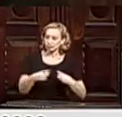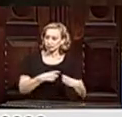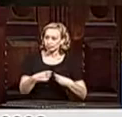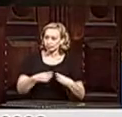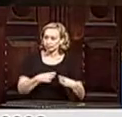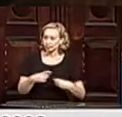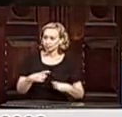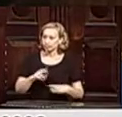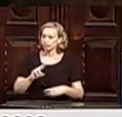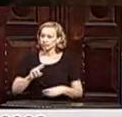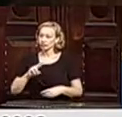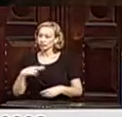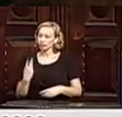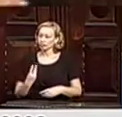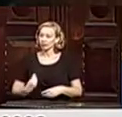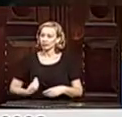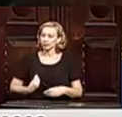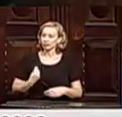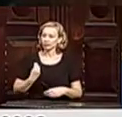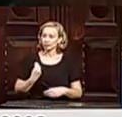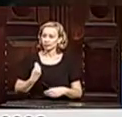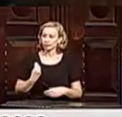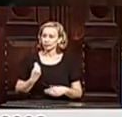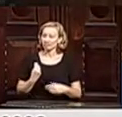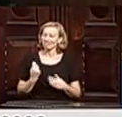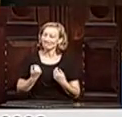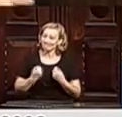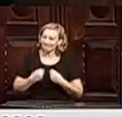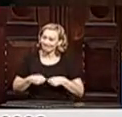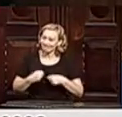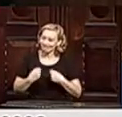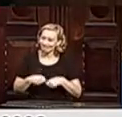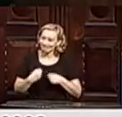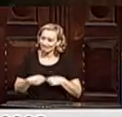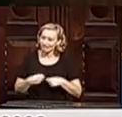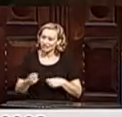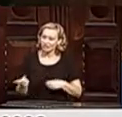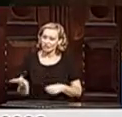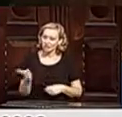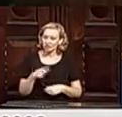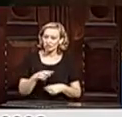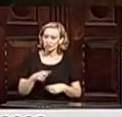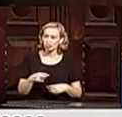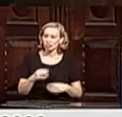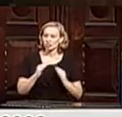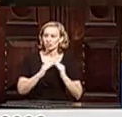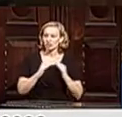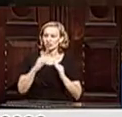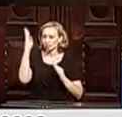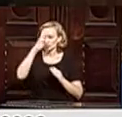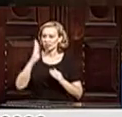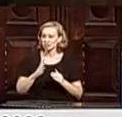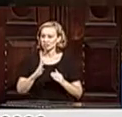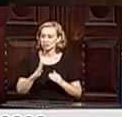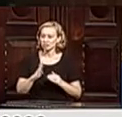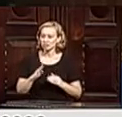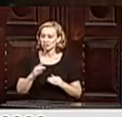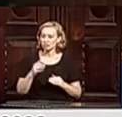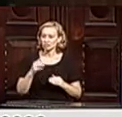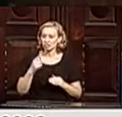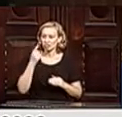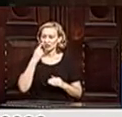calamidade. Abandonam seus familiares, abandonam aqueles que amam para viver numa nova sociedade totalmente diferente. E essa